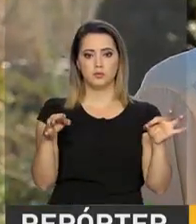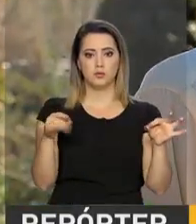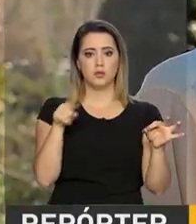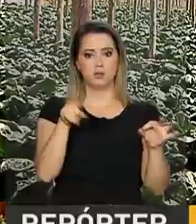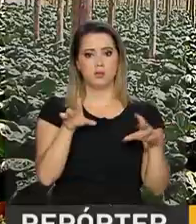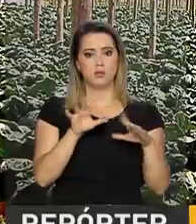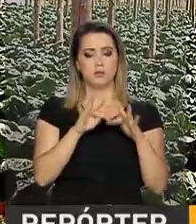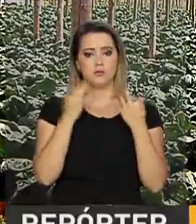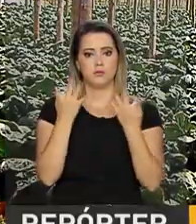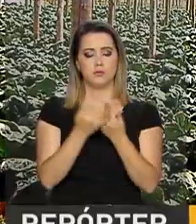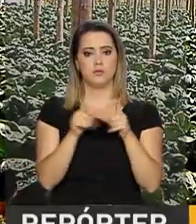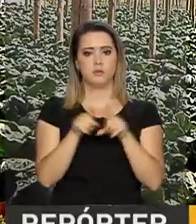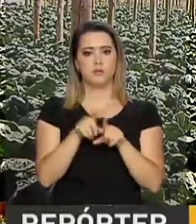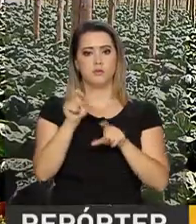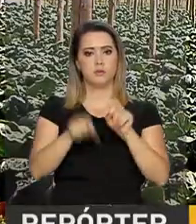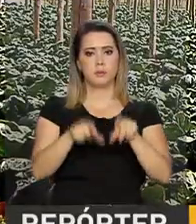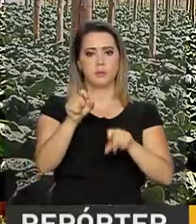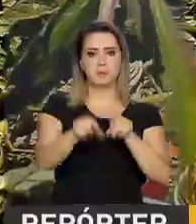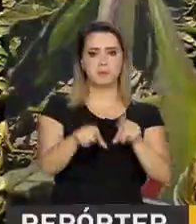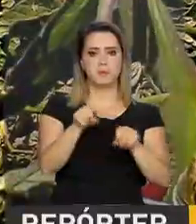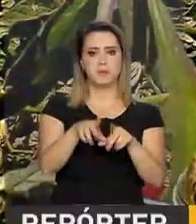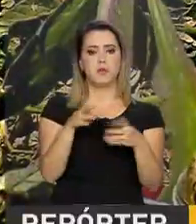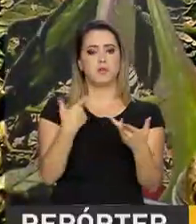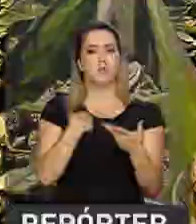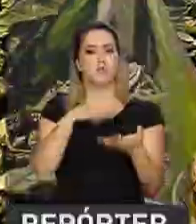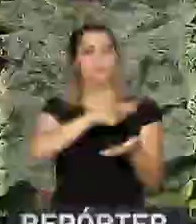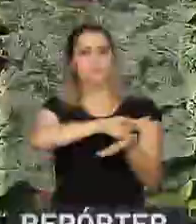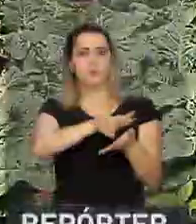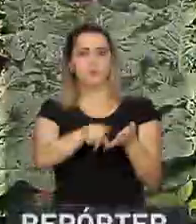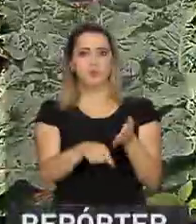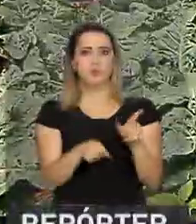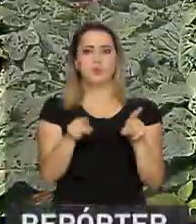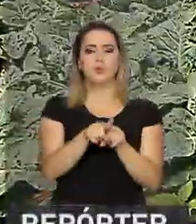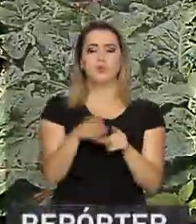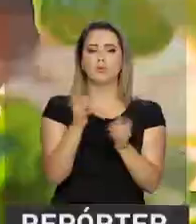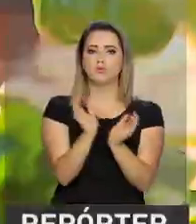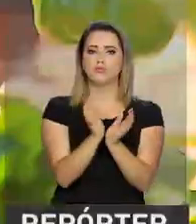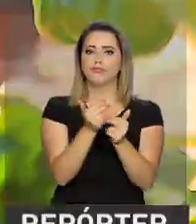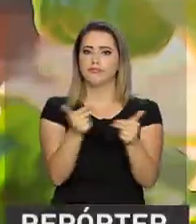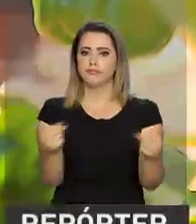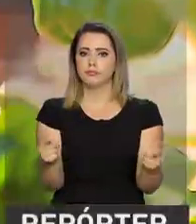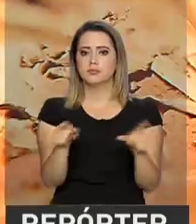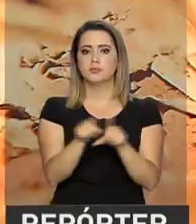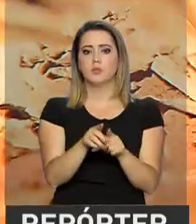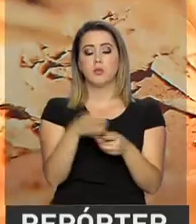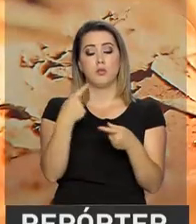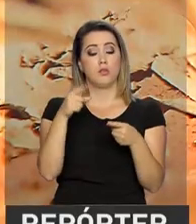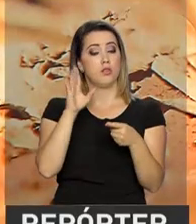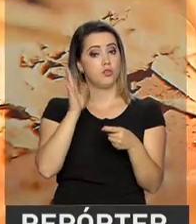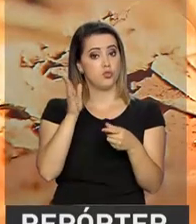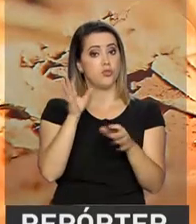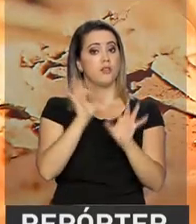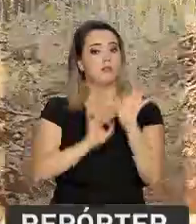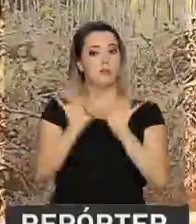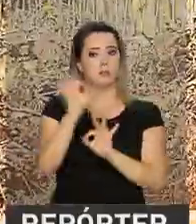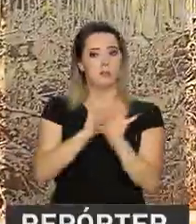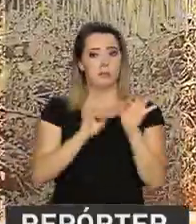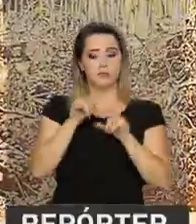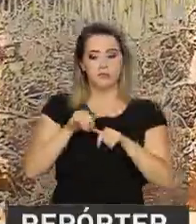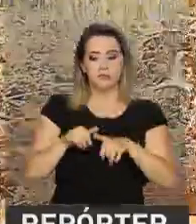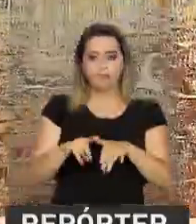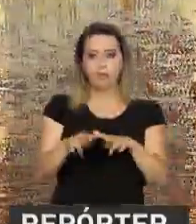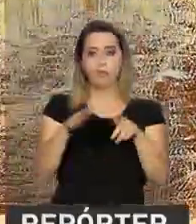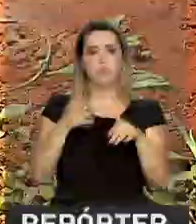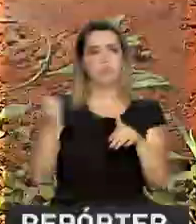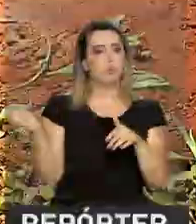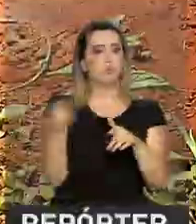familiar cultiva hortaliças como tomate couve flor pimentão e já está preparando a terra para um